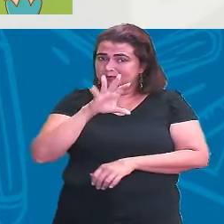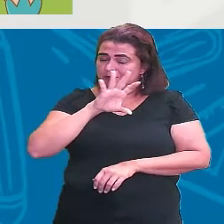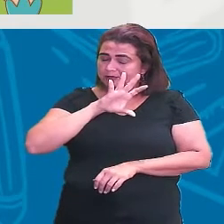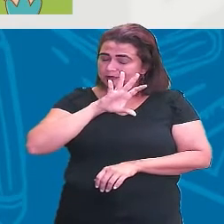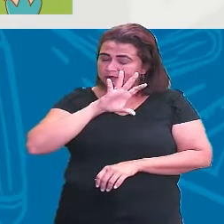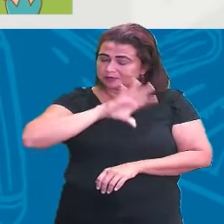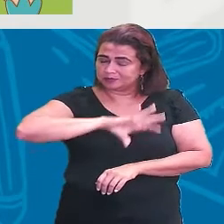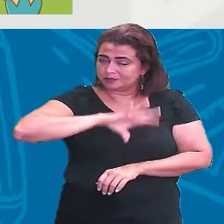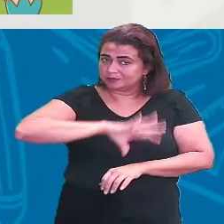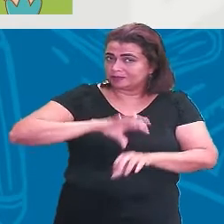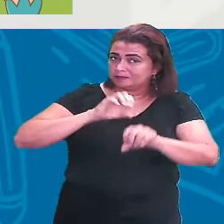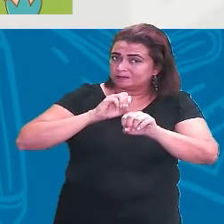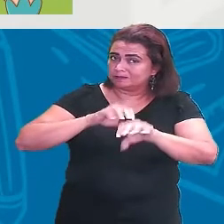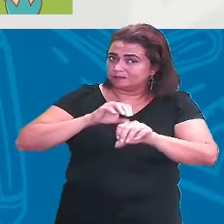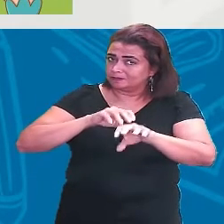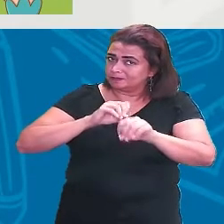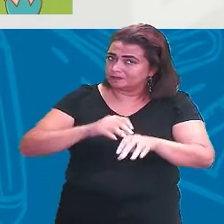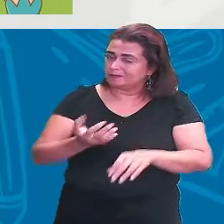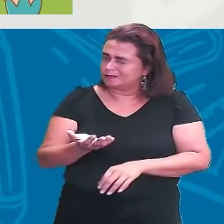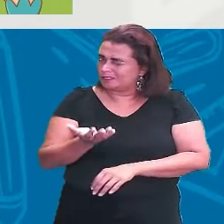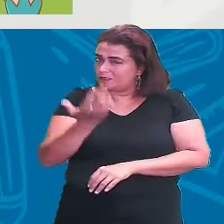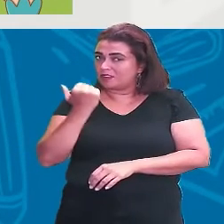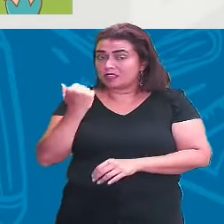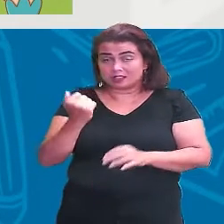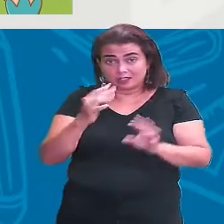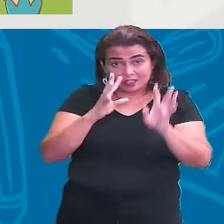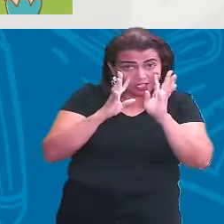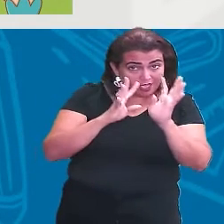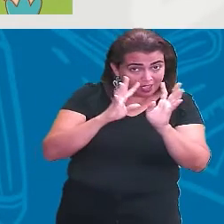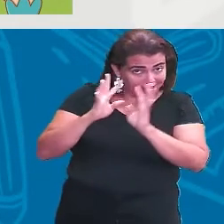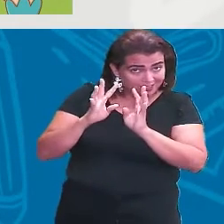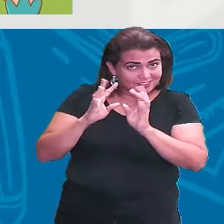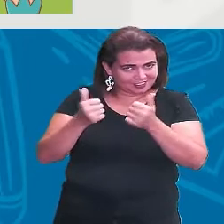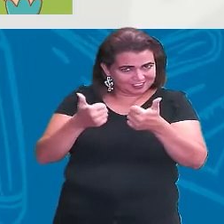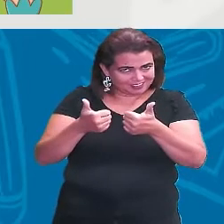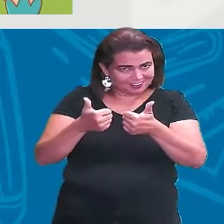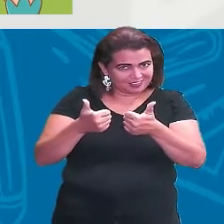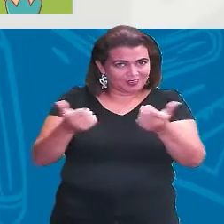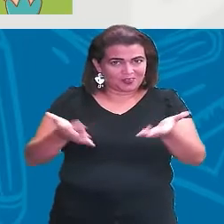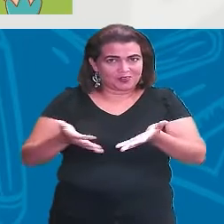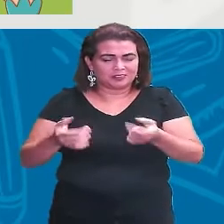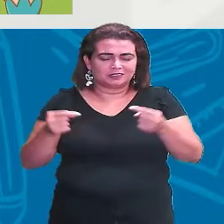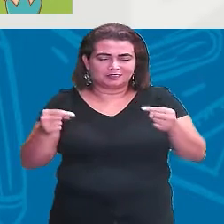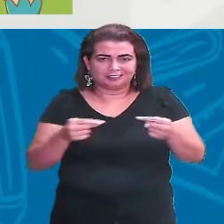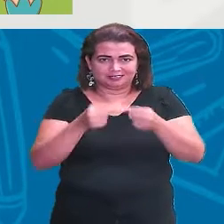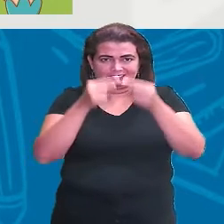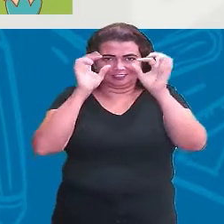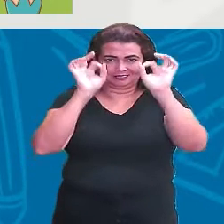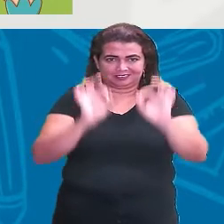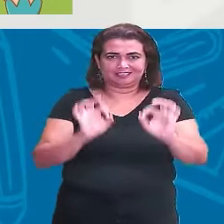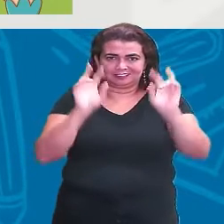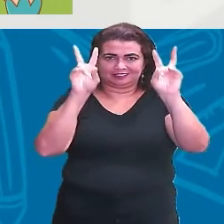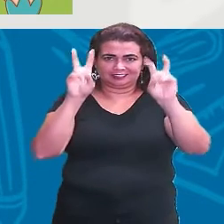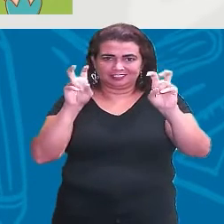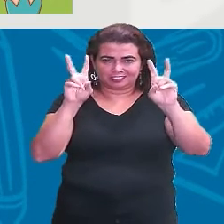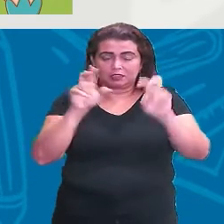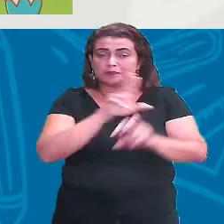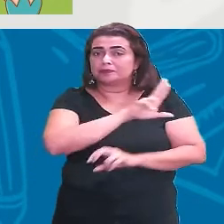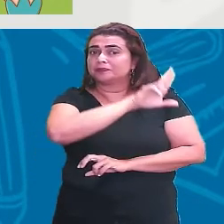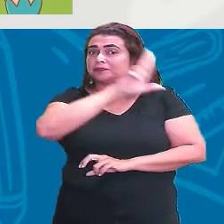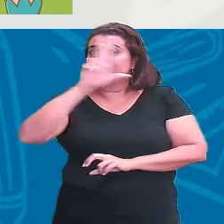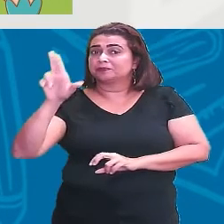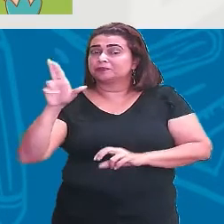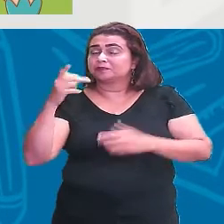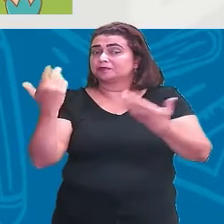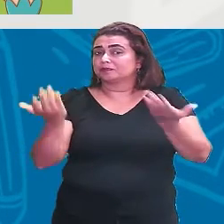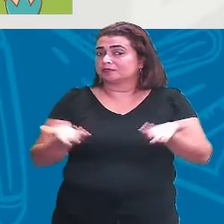português. Então, vem comigo e preste atenção nessa história de hoje, que tem tudo a ver com a nossa aula, tá bom? O nome da história do